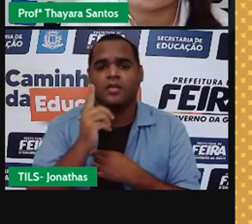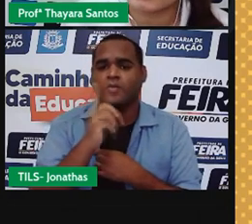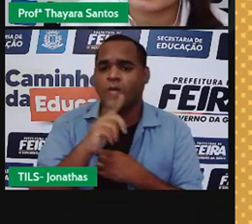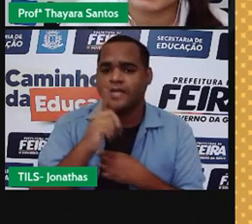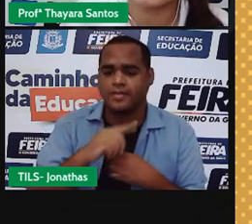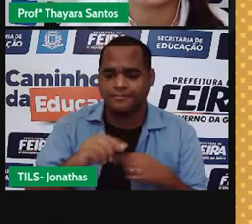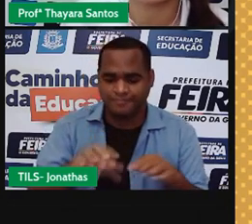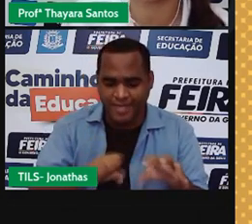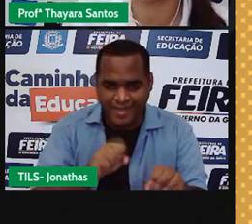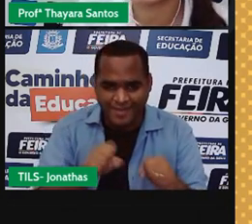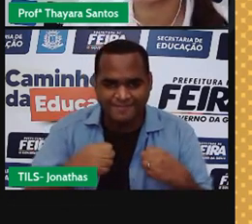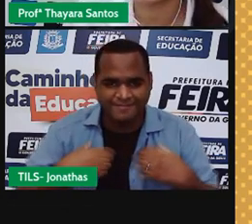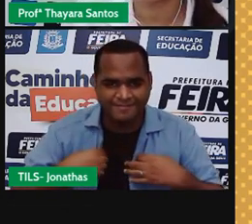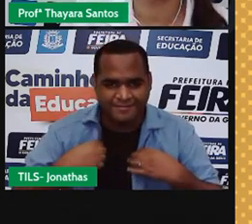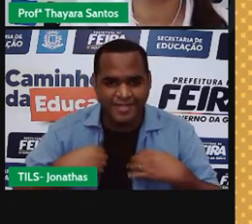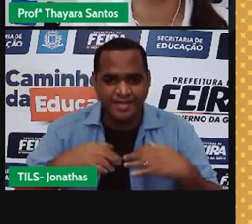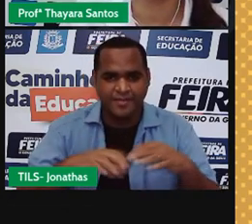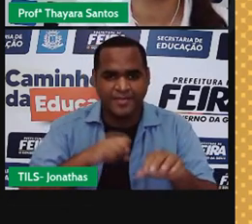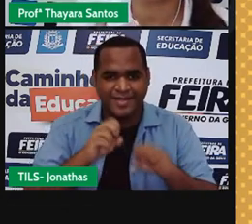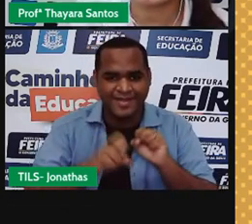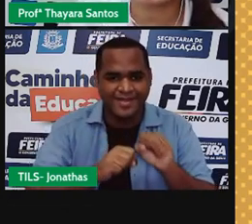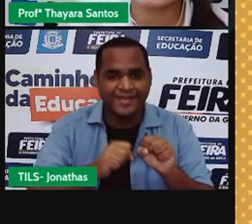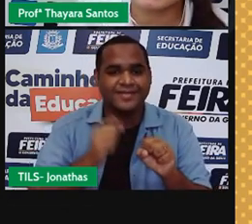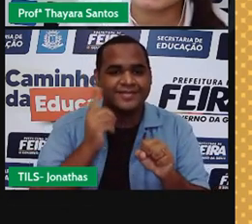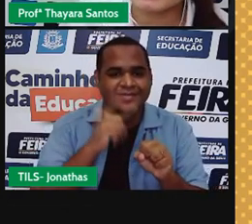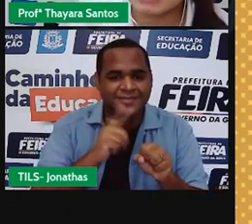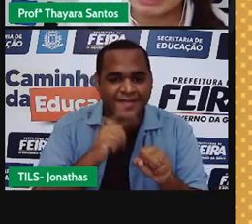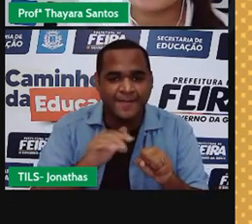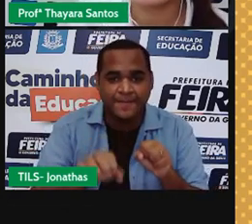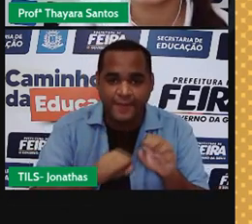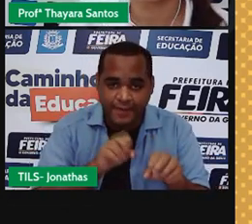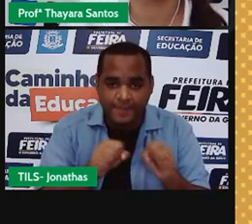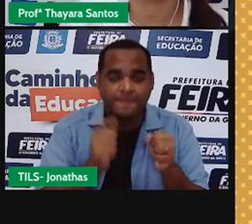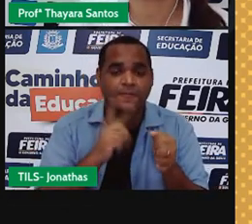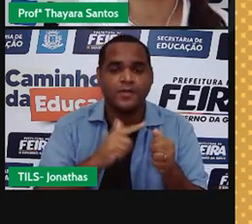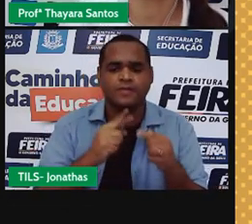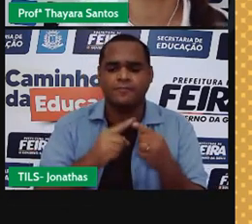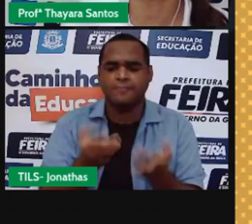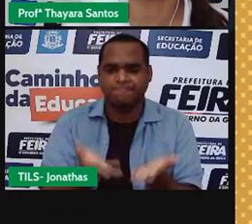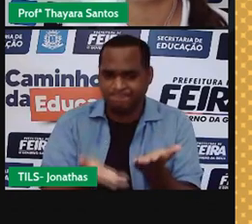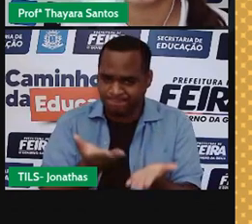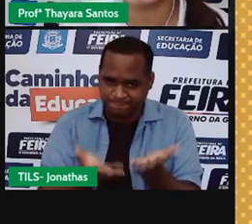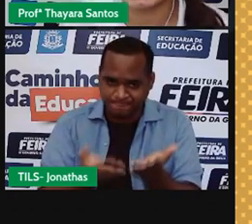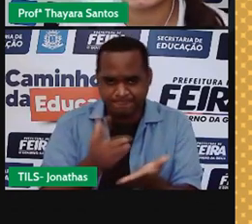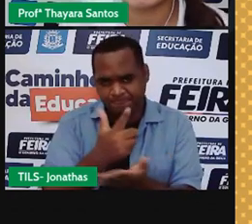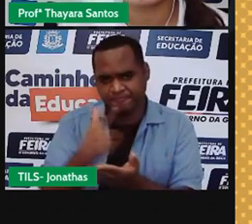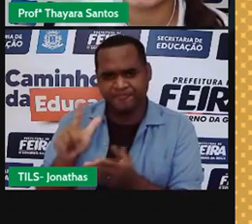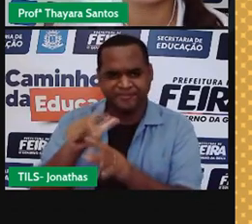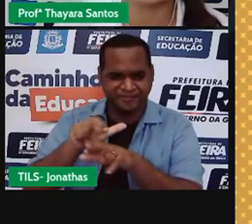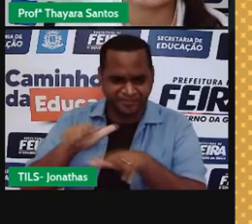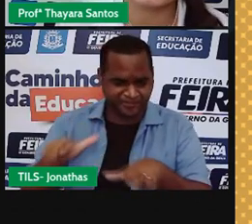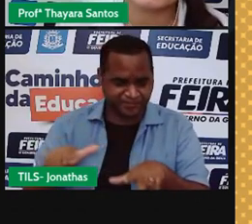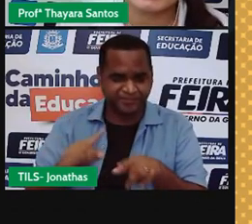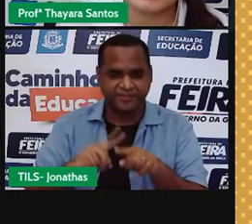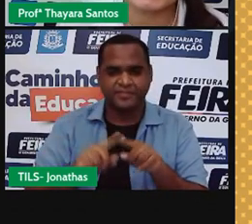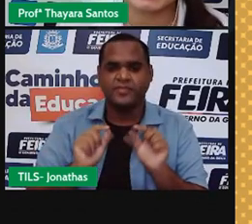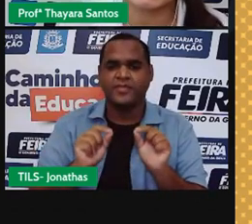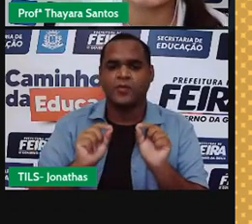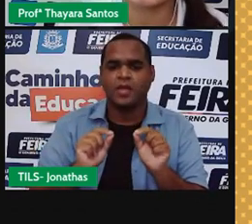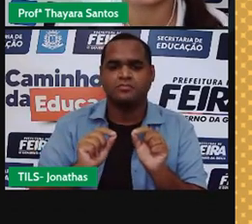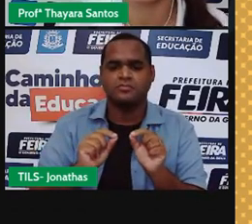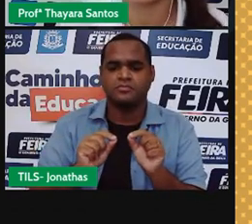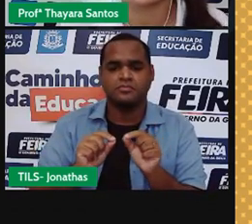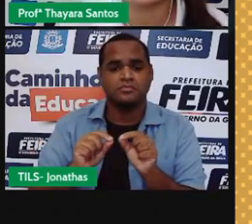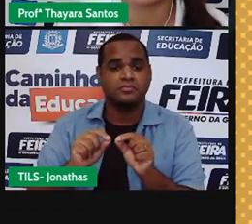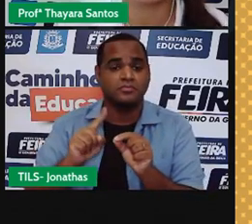pesar essas coisas, medir a quantidade de massa que elas têm. E coisas que não são matéria, a gente tem esses exemplos